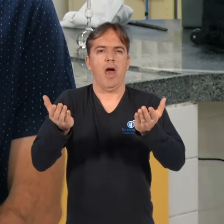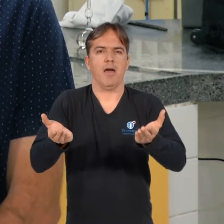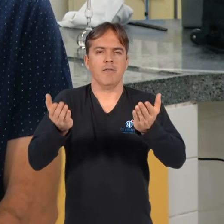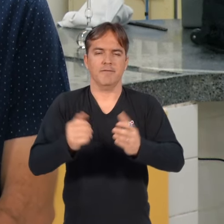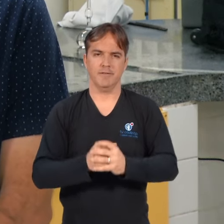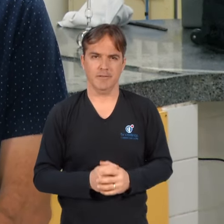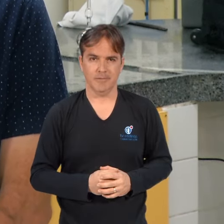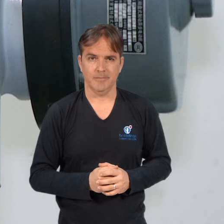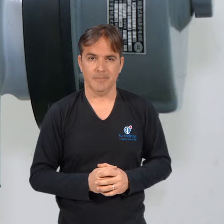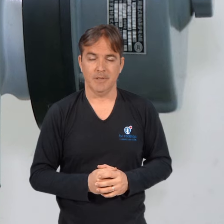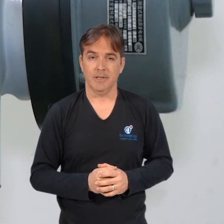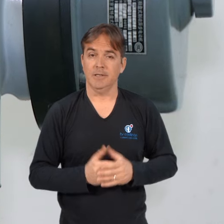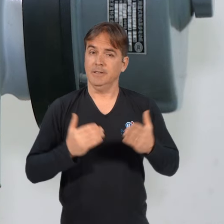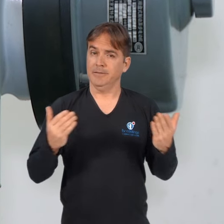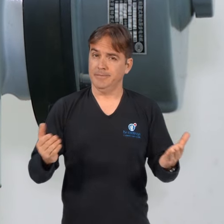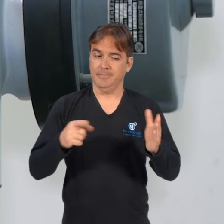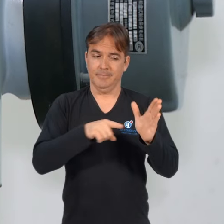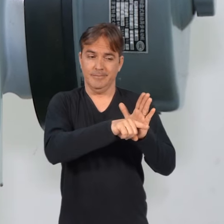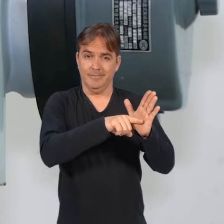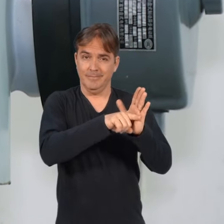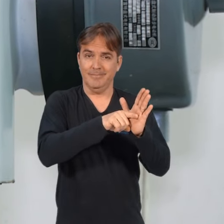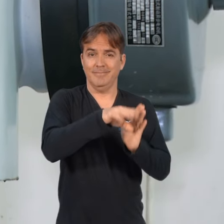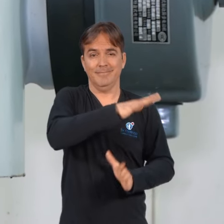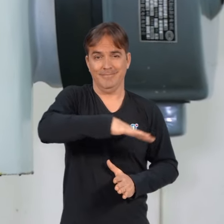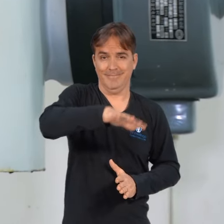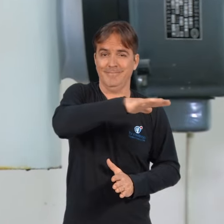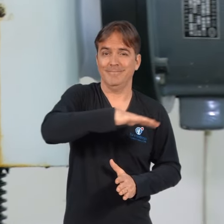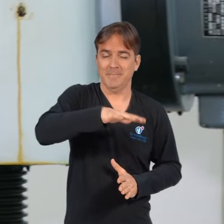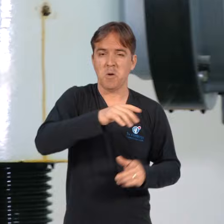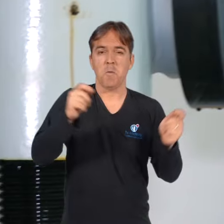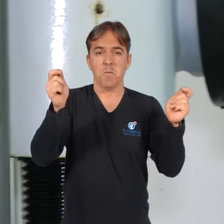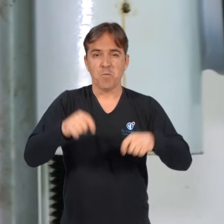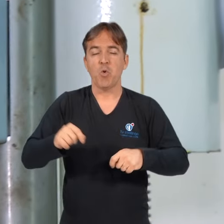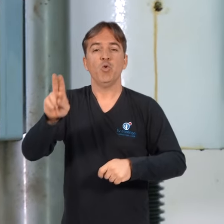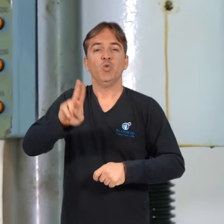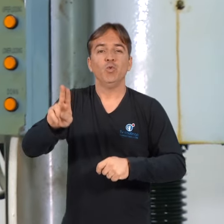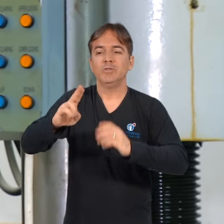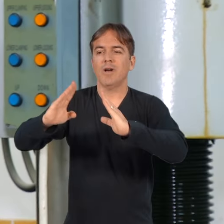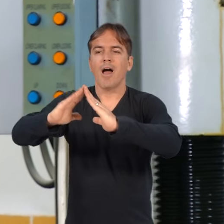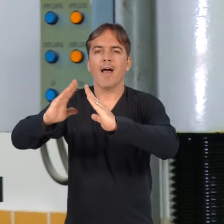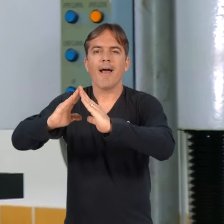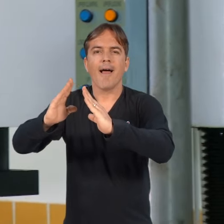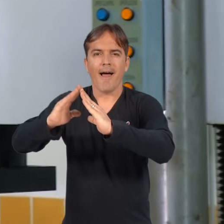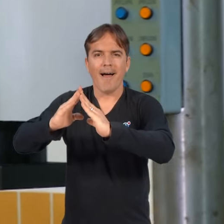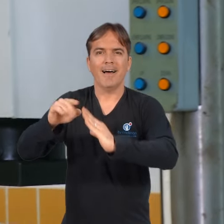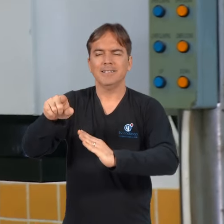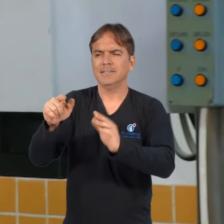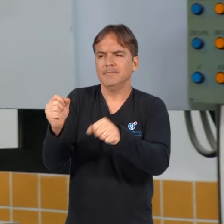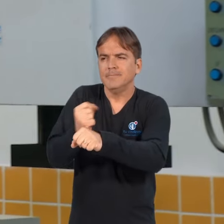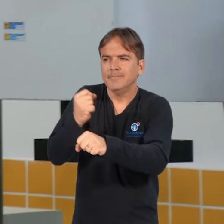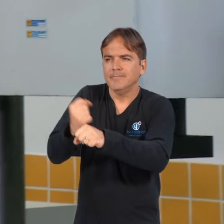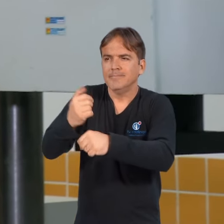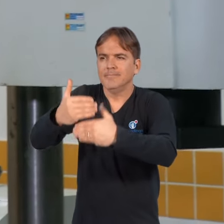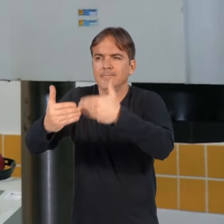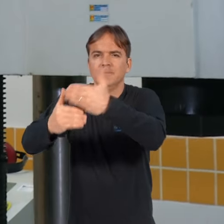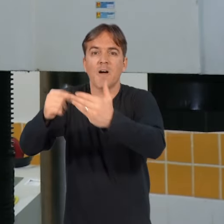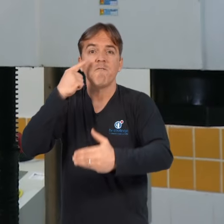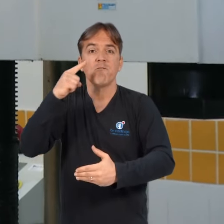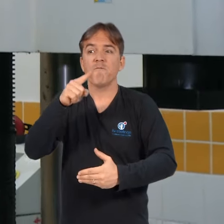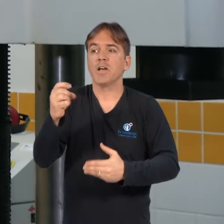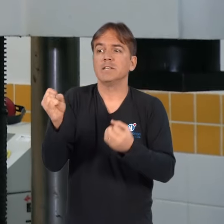esse bloco mais leve também. Os pesquisadores planejam desenvolver um protótipo de casa para verificar o desempenho do bloco de